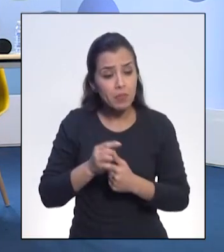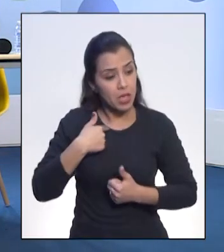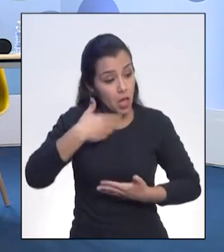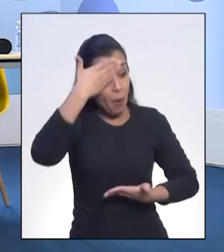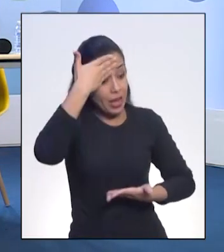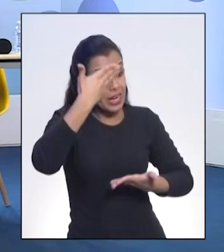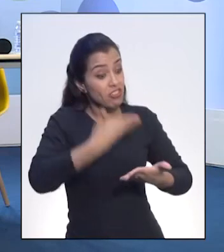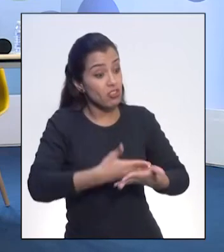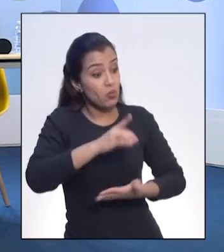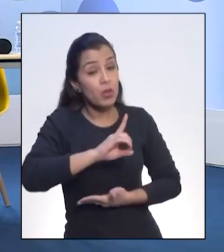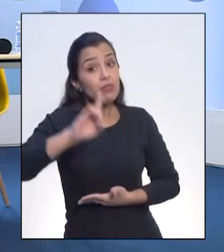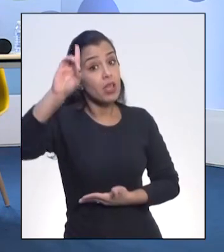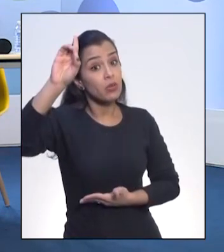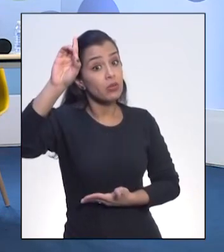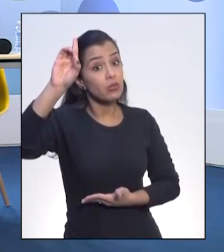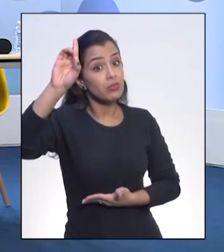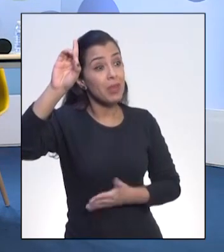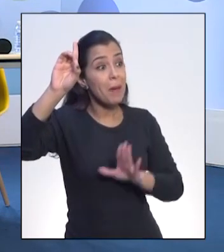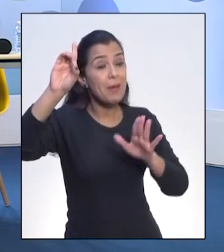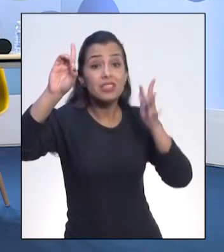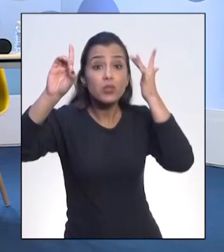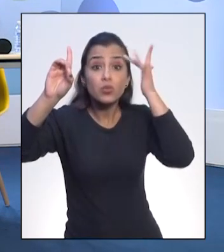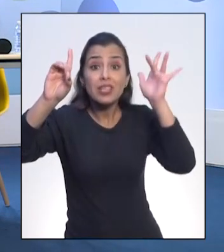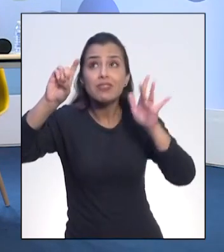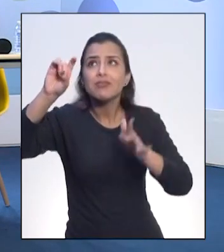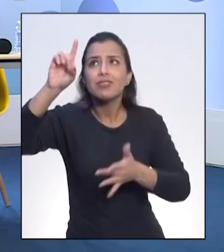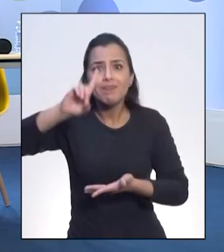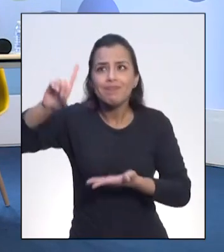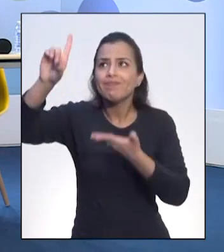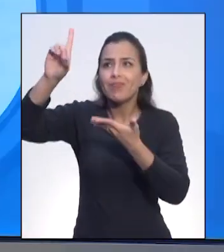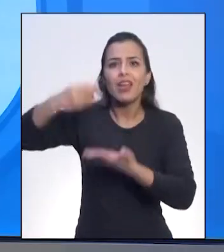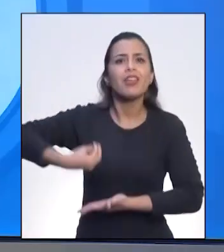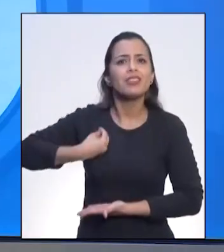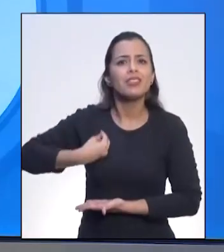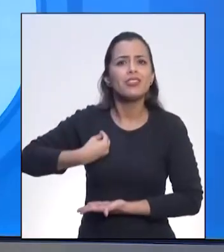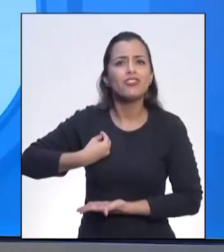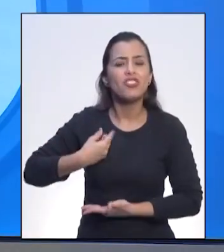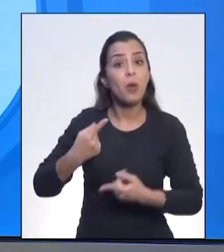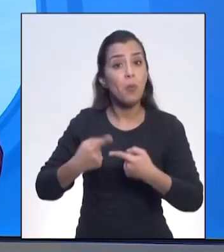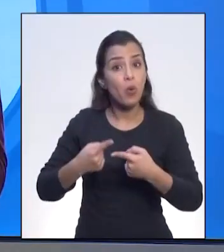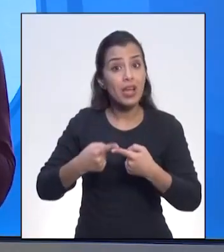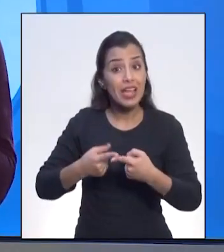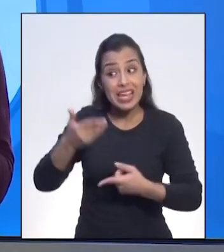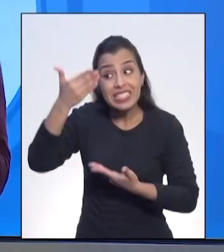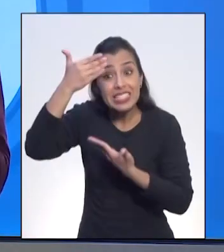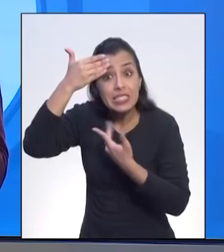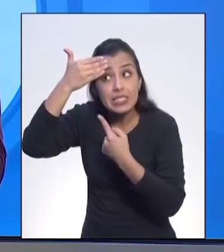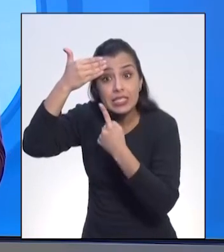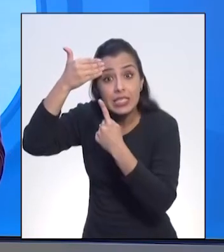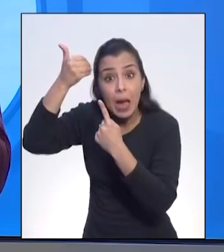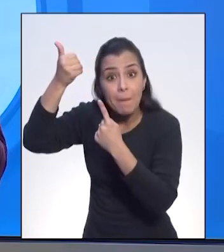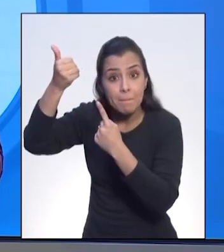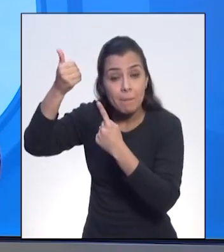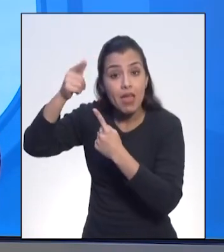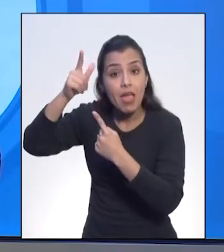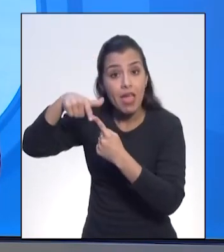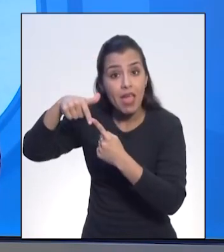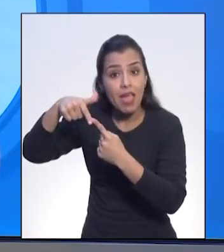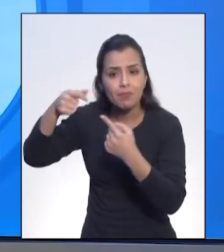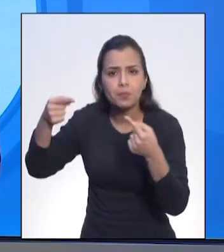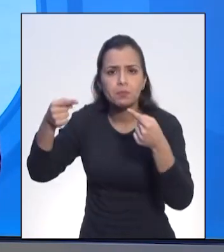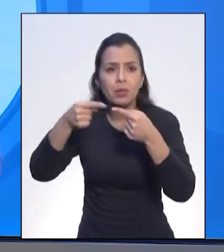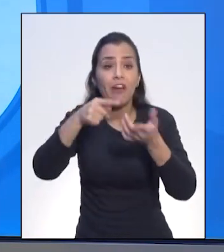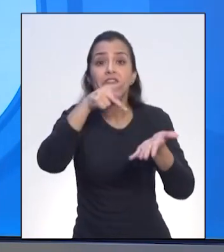Deus, mas eu não sei se Deus existe, porque saber é uma noção que está relacionada com uma ideia de